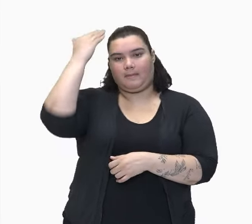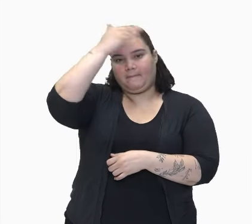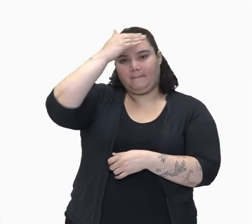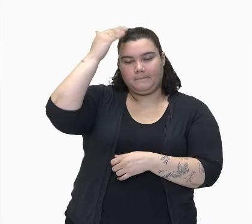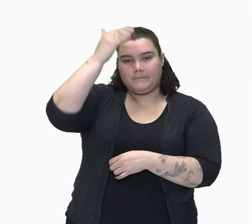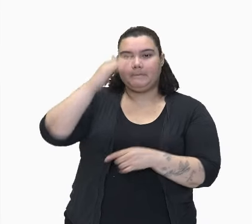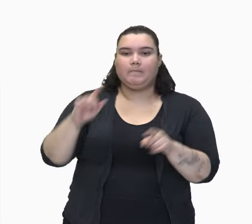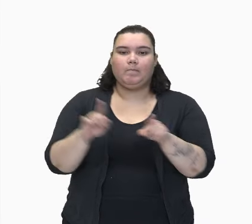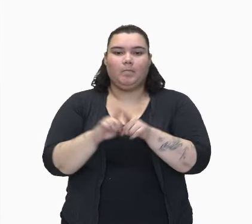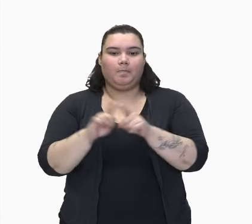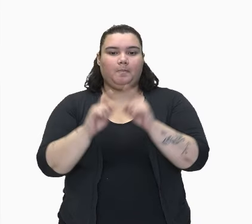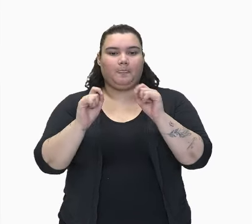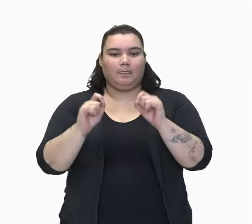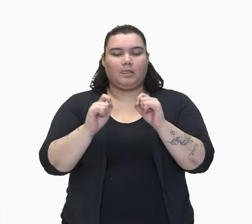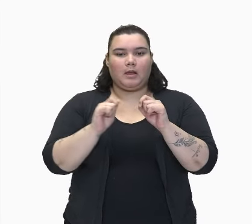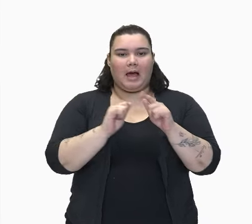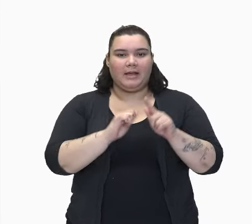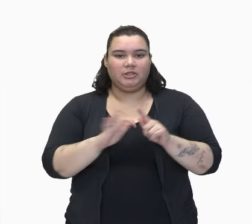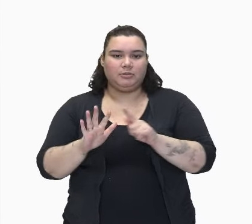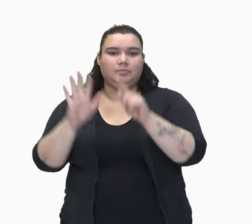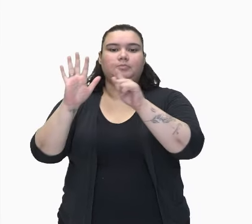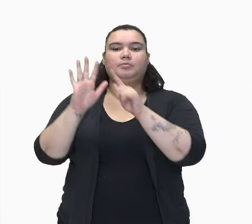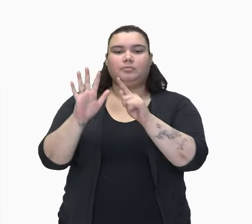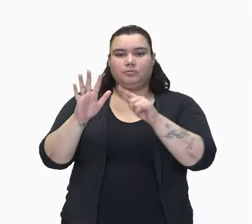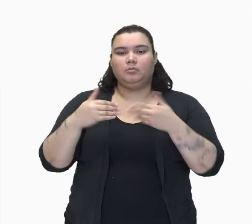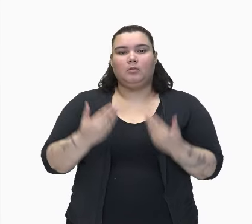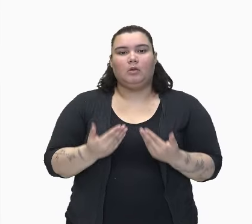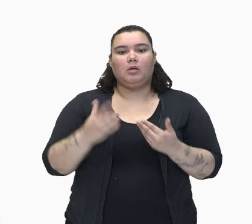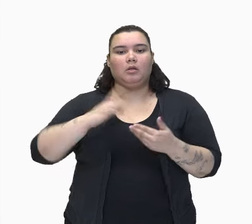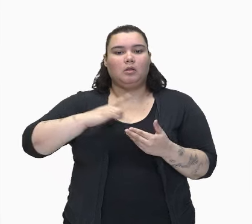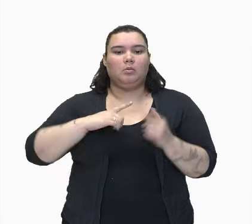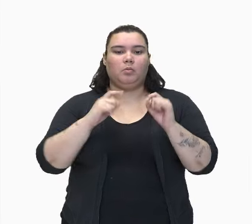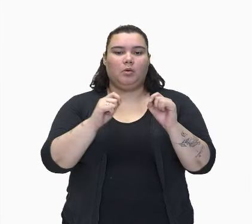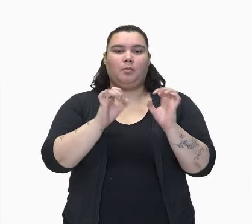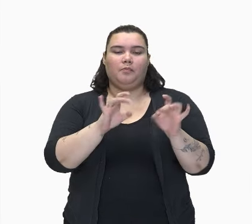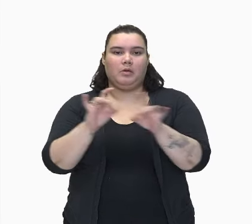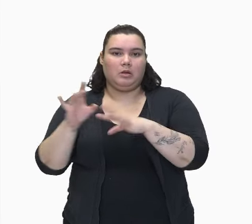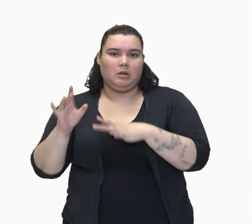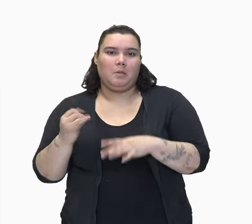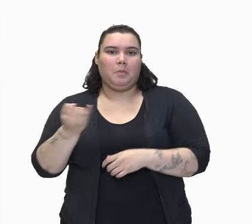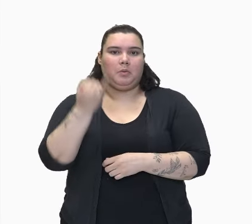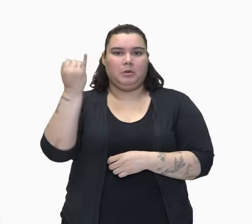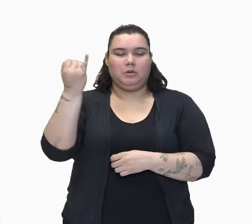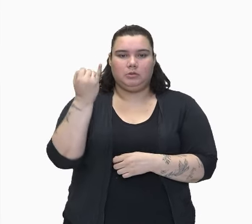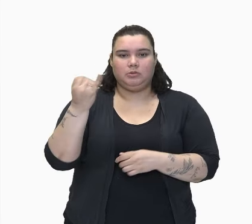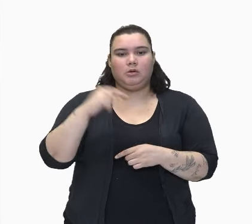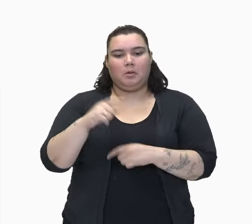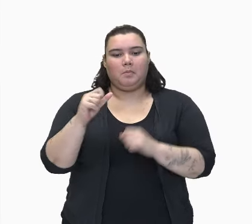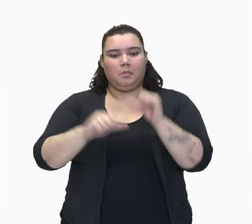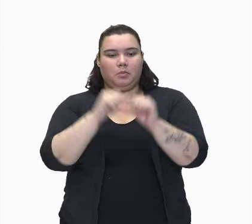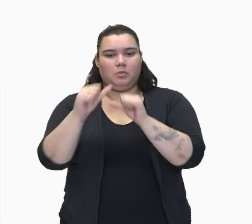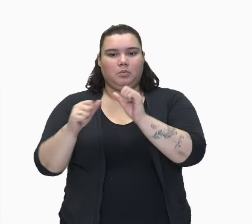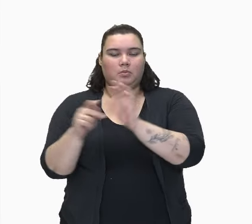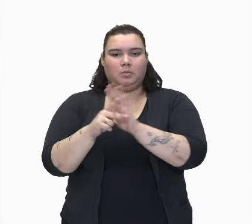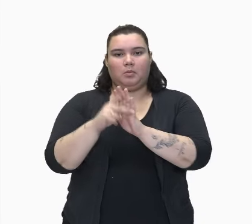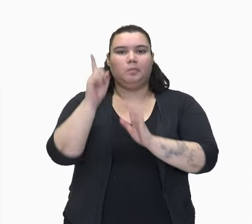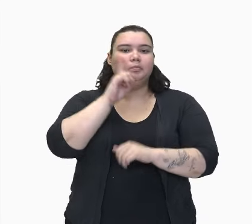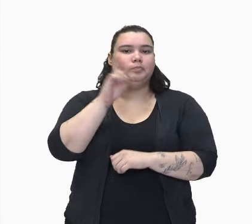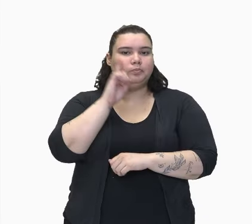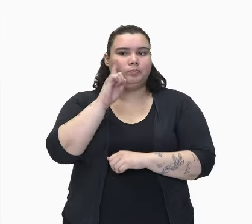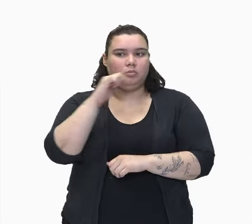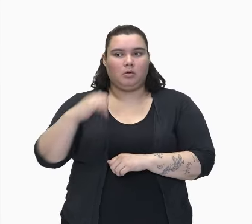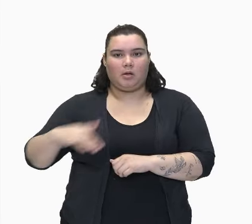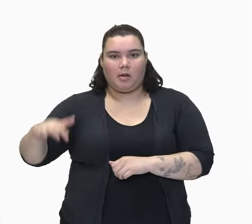gente, a extração de gás de xisto, fonte de energia que também vem ganhando muita importância e já transformou a realidade energética dos Estados Unidos da